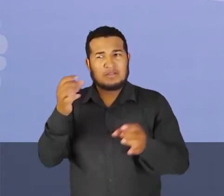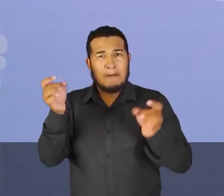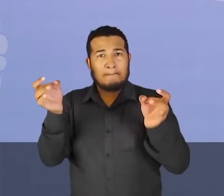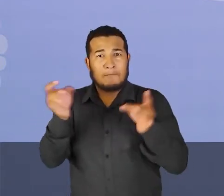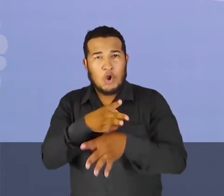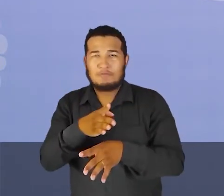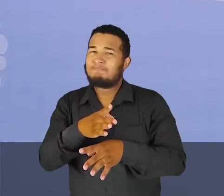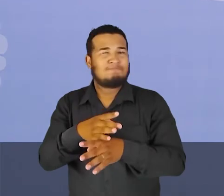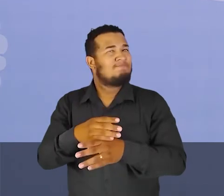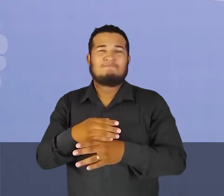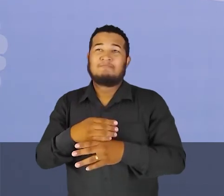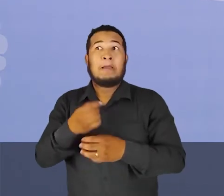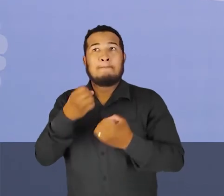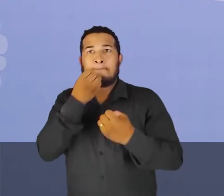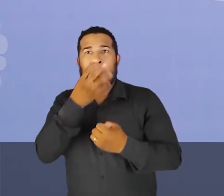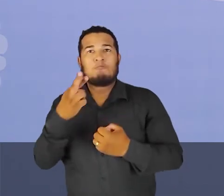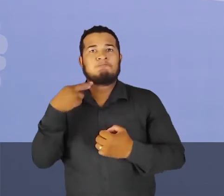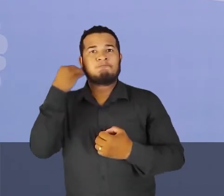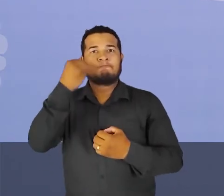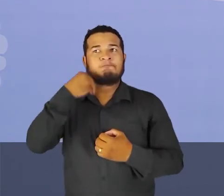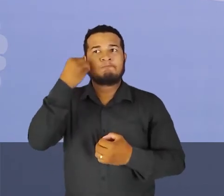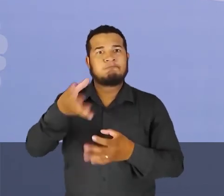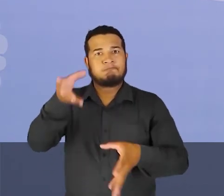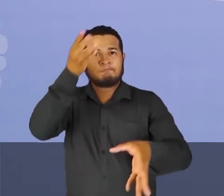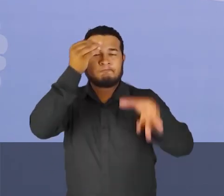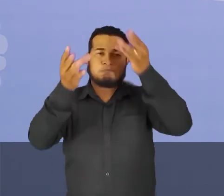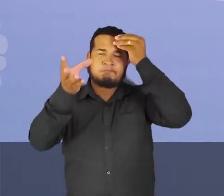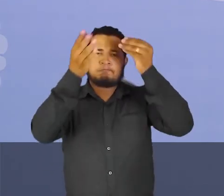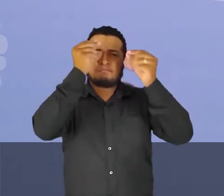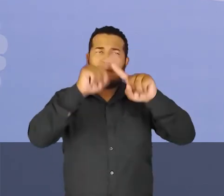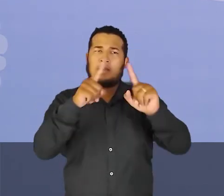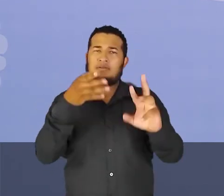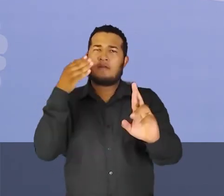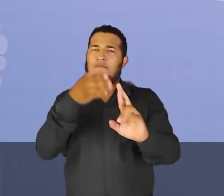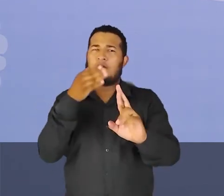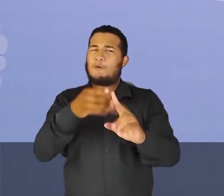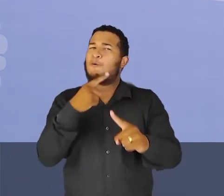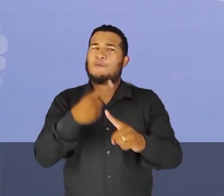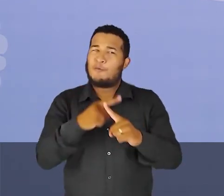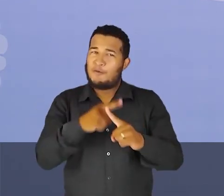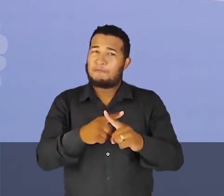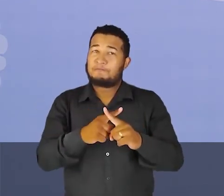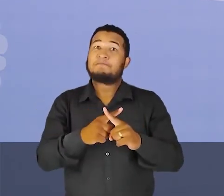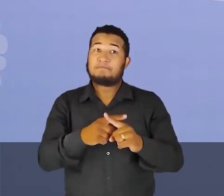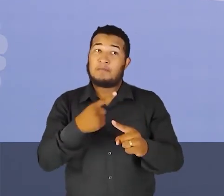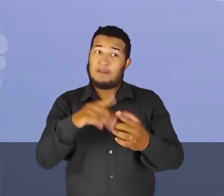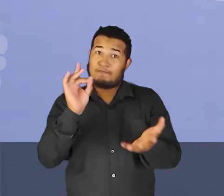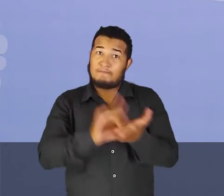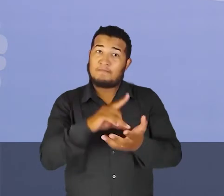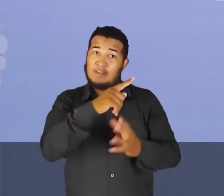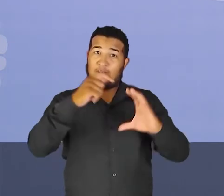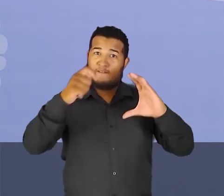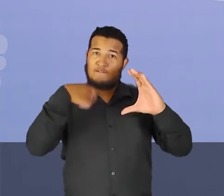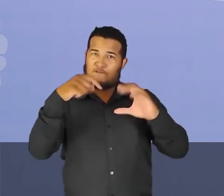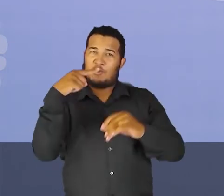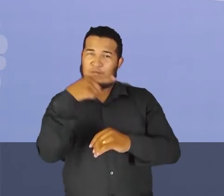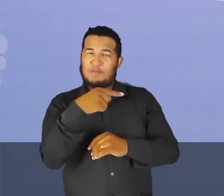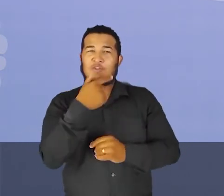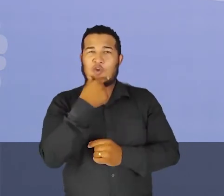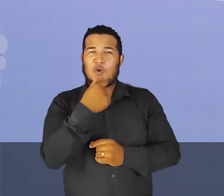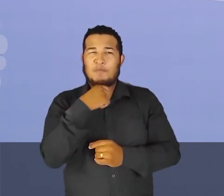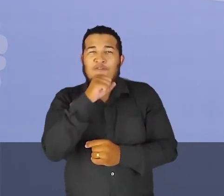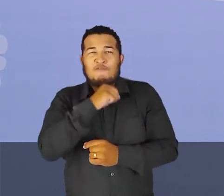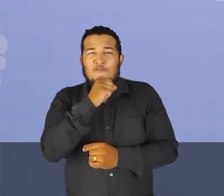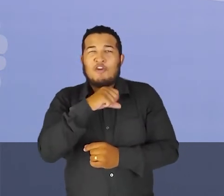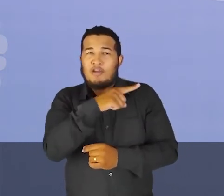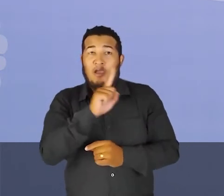é Demais. Por que eu trouxe essa referência para nós, já que estamos falando aqui de diferenças geracionais? Porque nesse filme o personagem